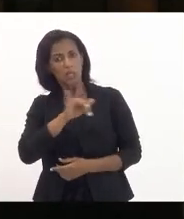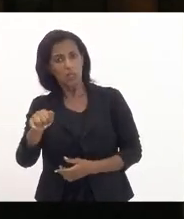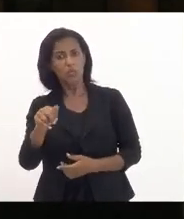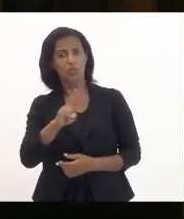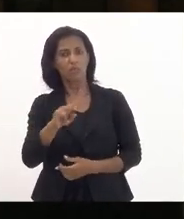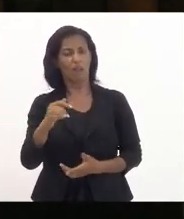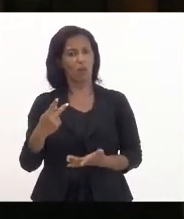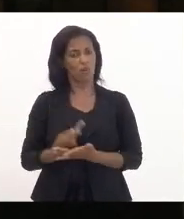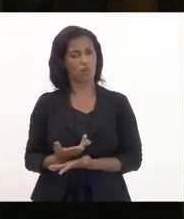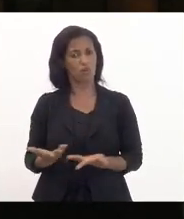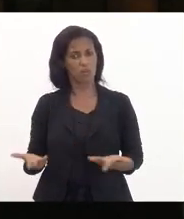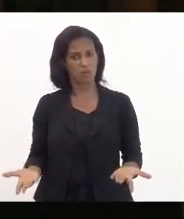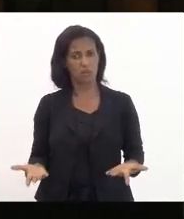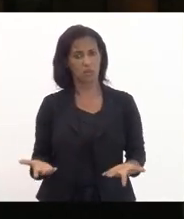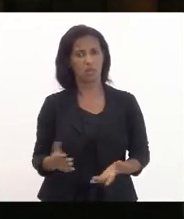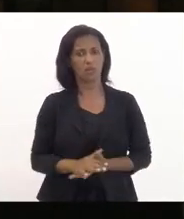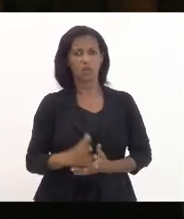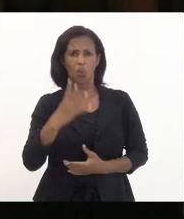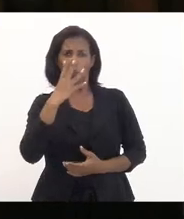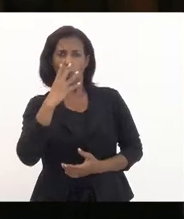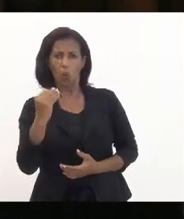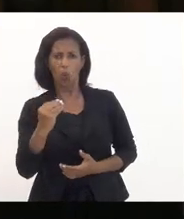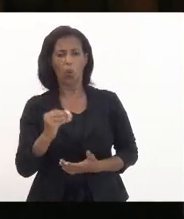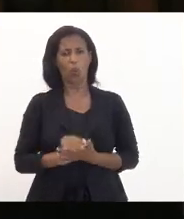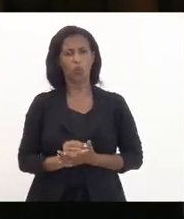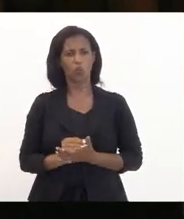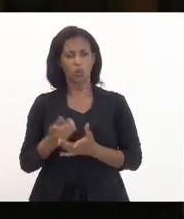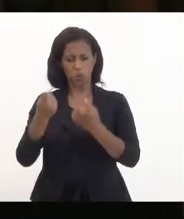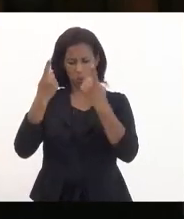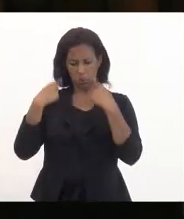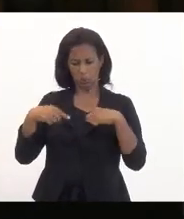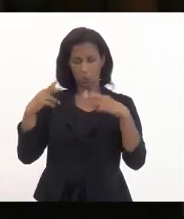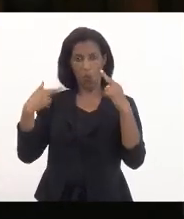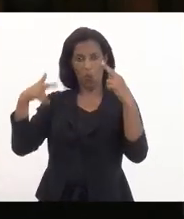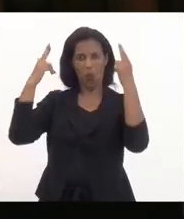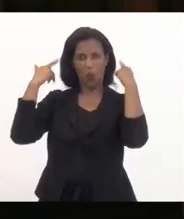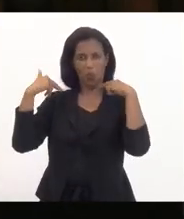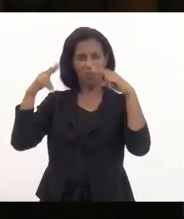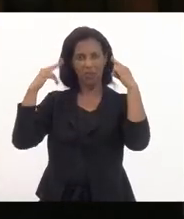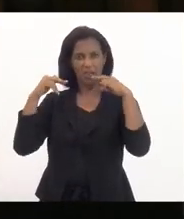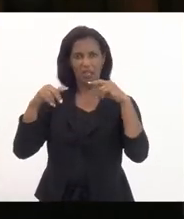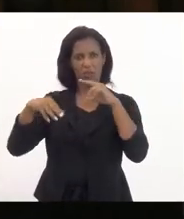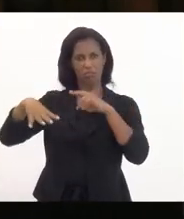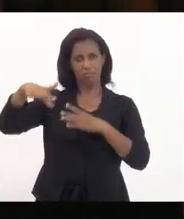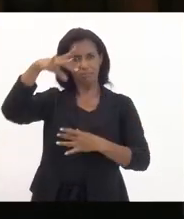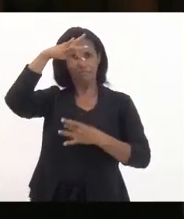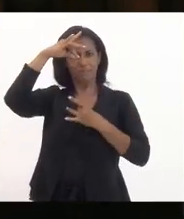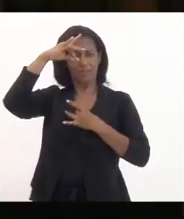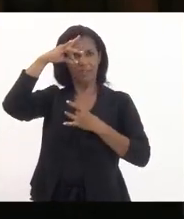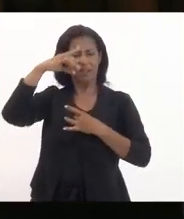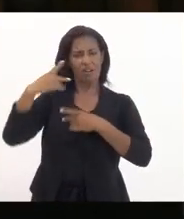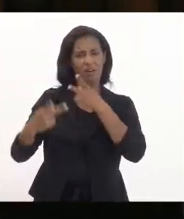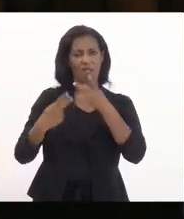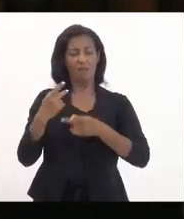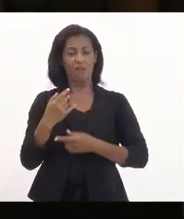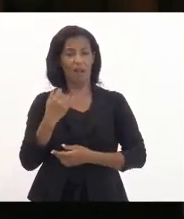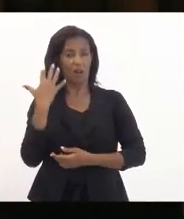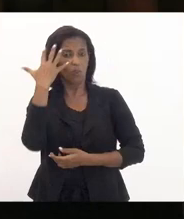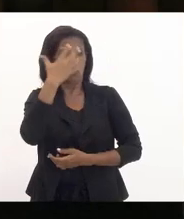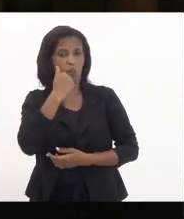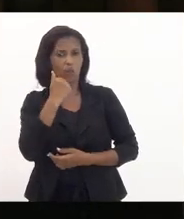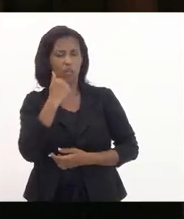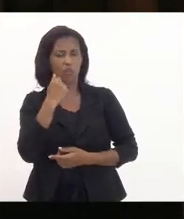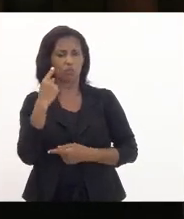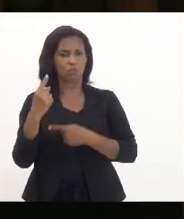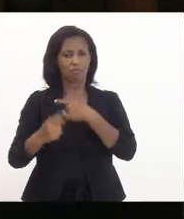acontecer. São lobos travestidos em pele, vestidos em pele de cordeiro. Fazem um discursinho bonito aqui, mas depois